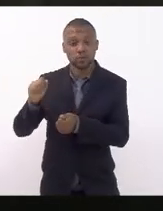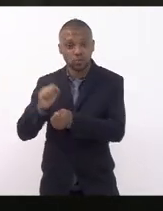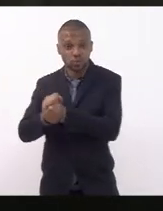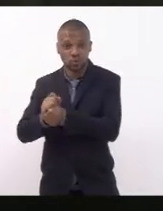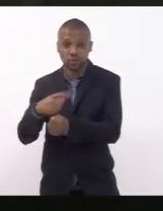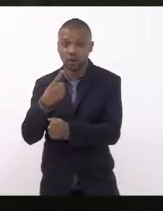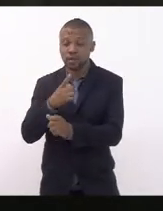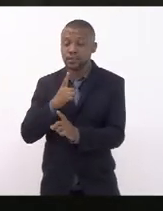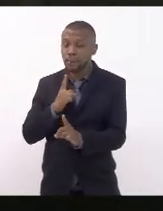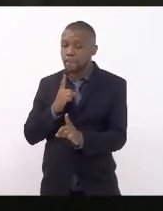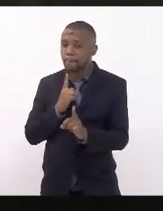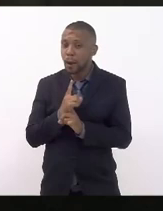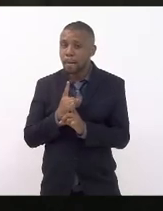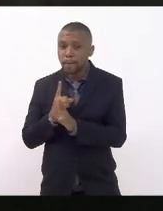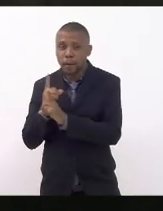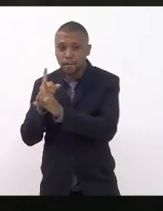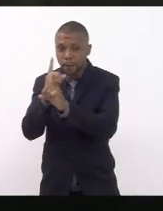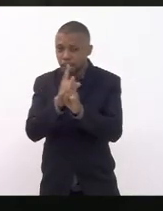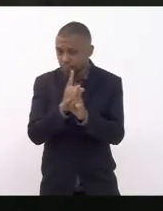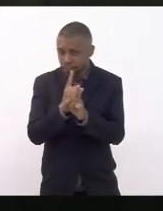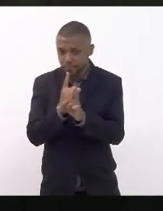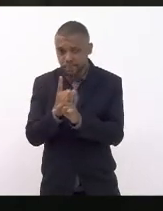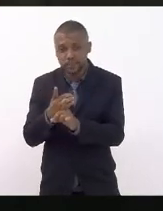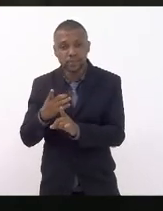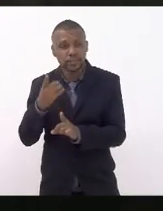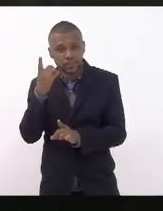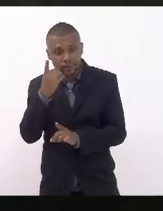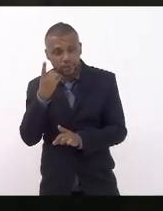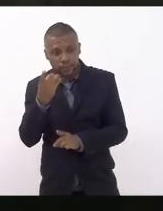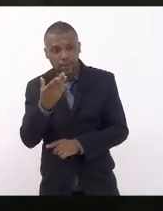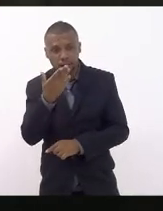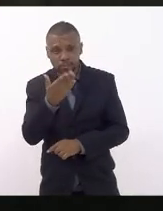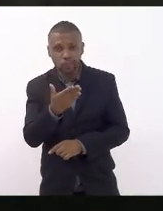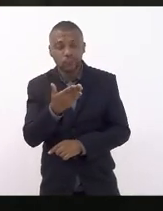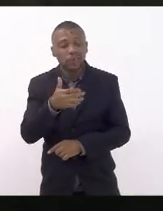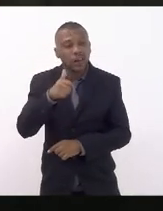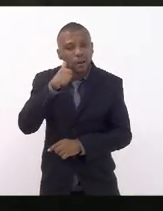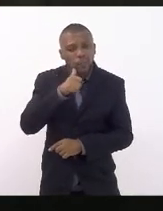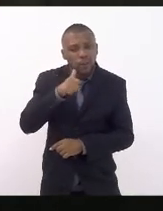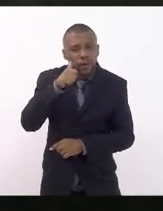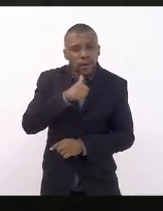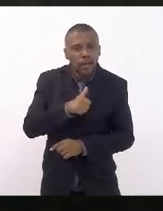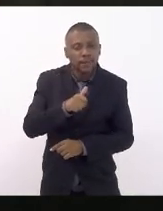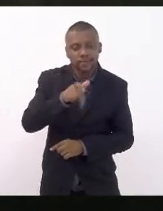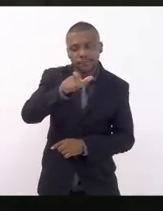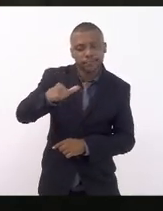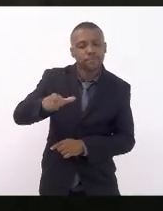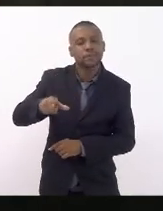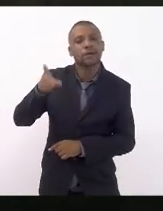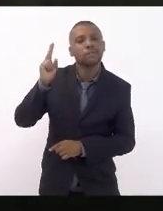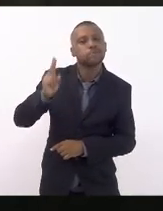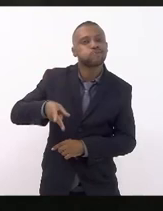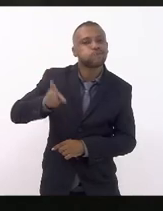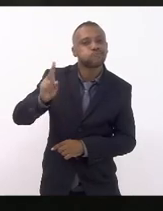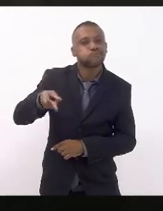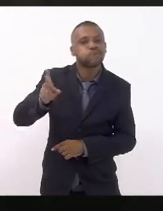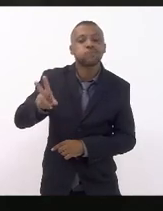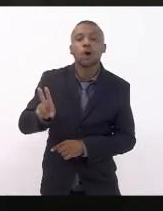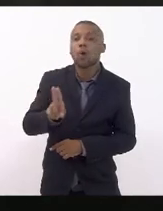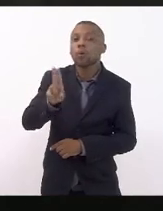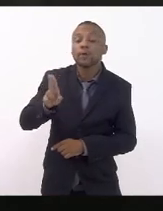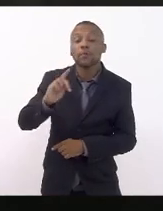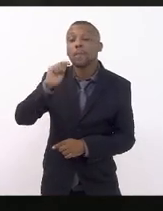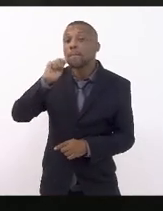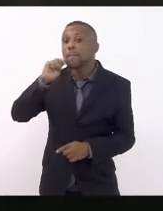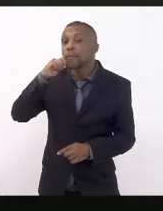Descobrimos, deputado Carlos Macedo, mulheres que continuam utilizando